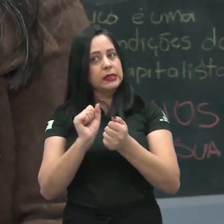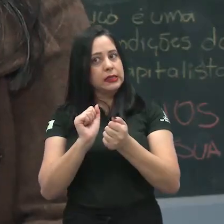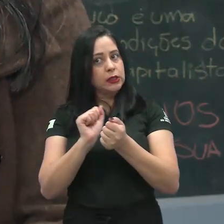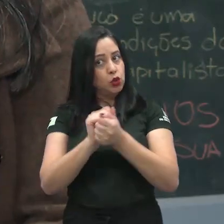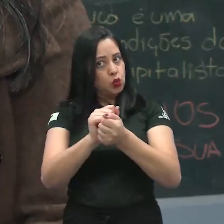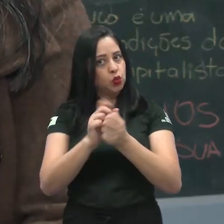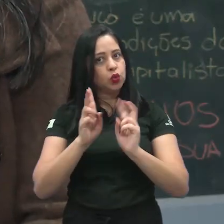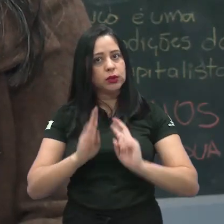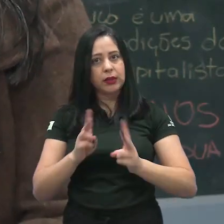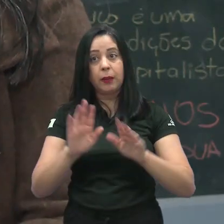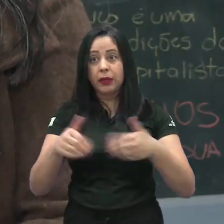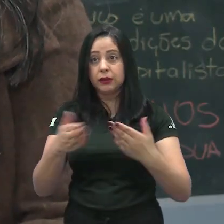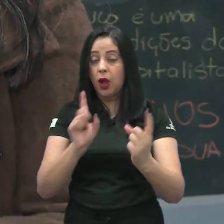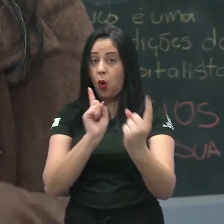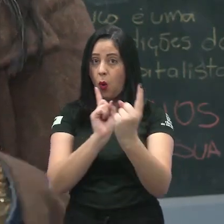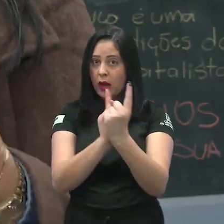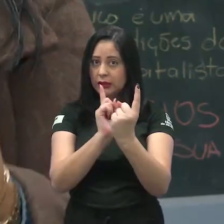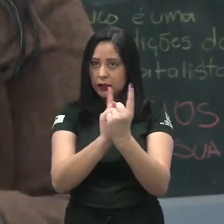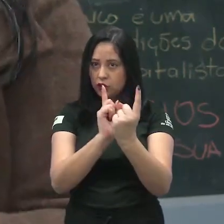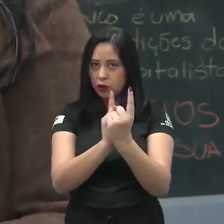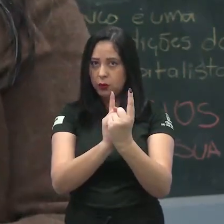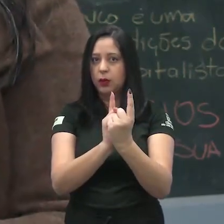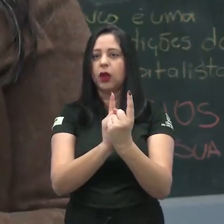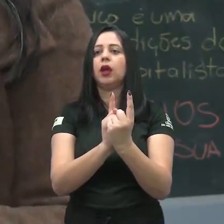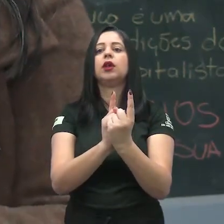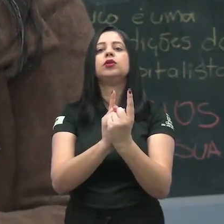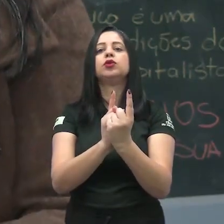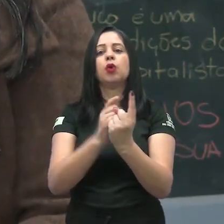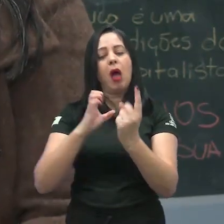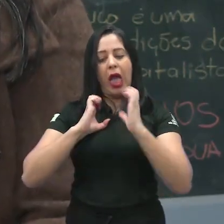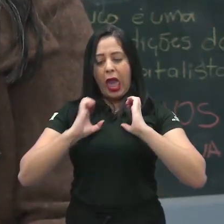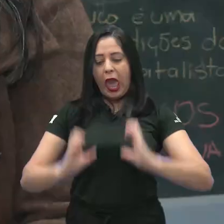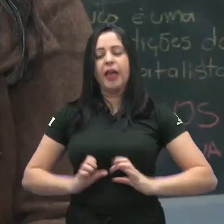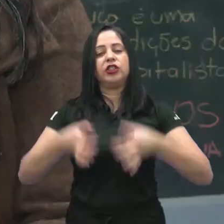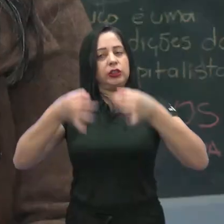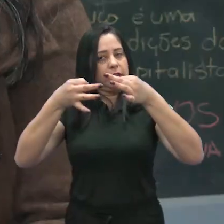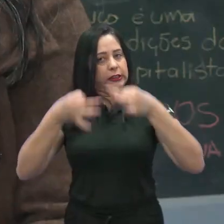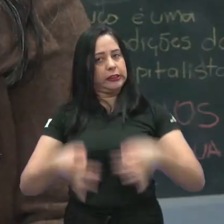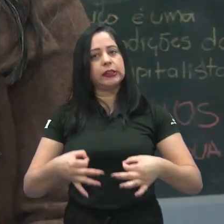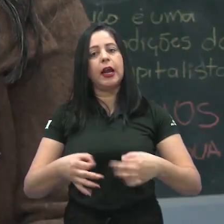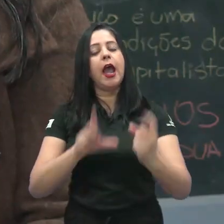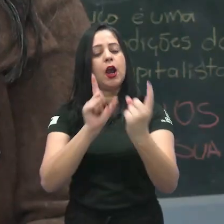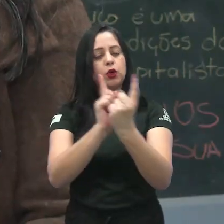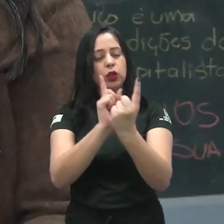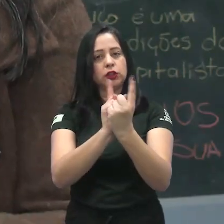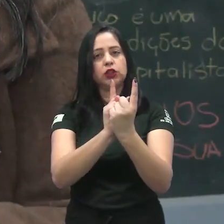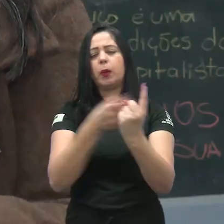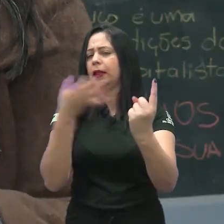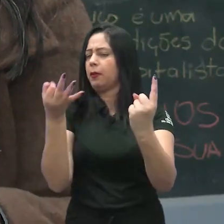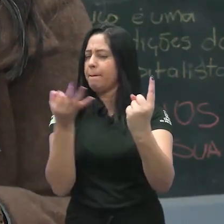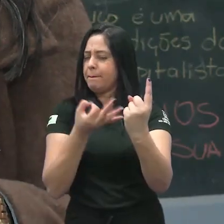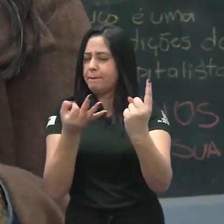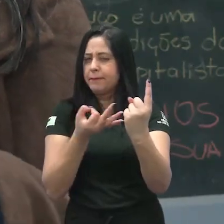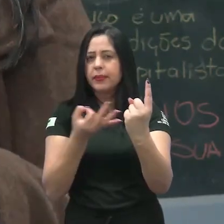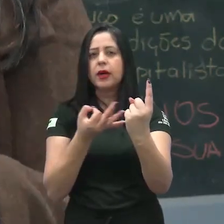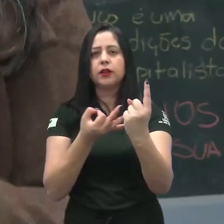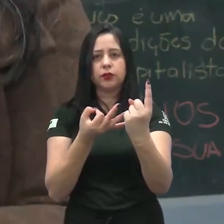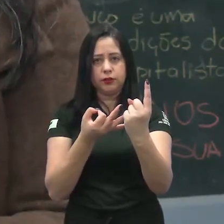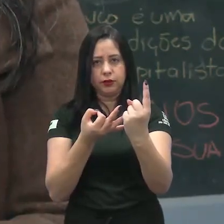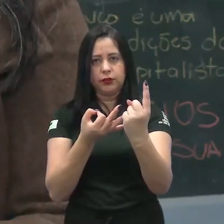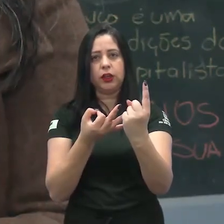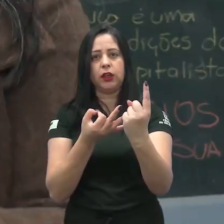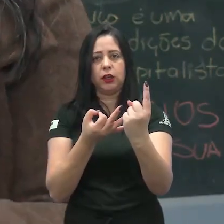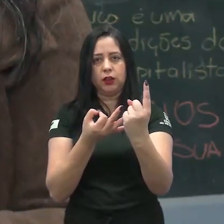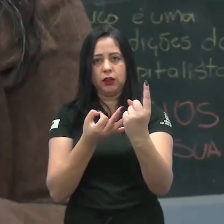um atendimento comprometido eticamente, né? É um atendimento feito